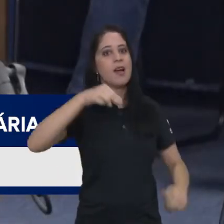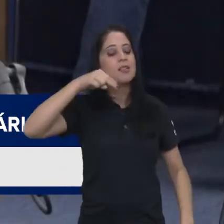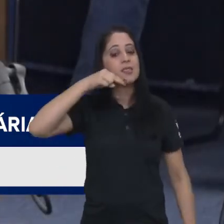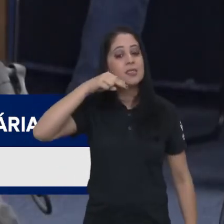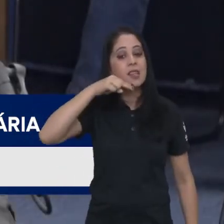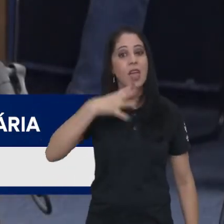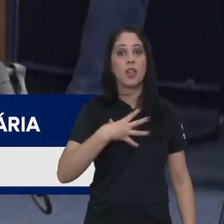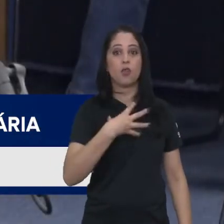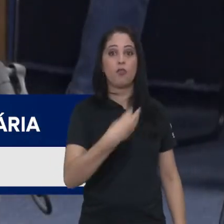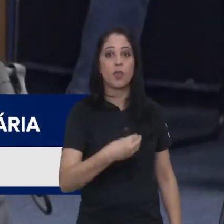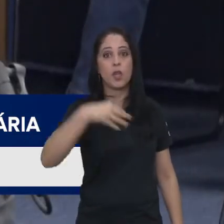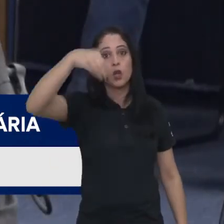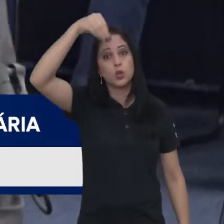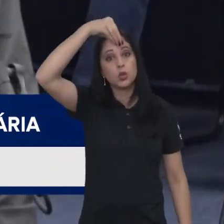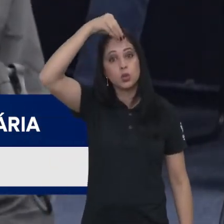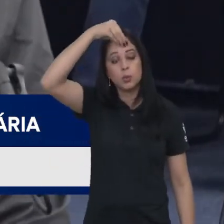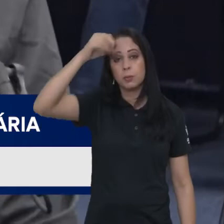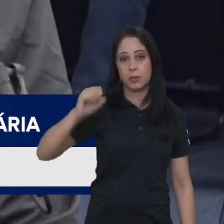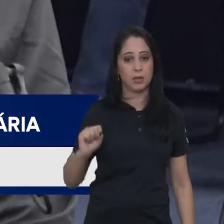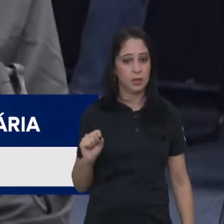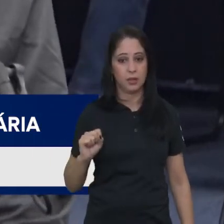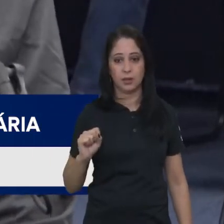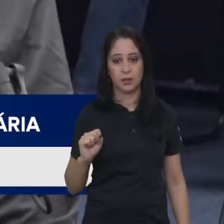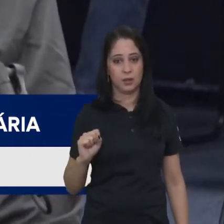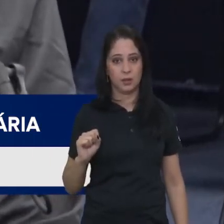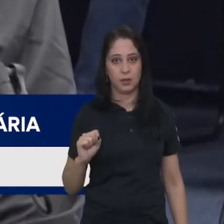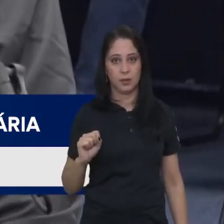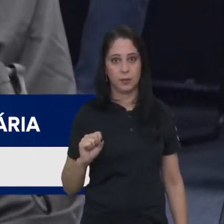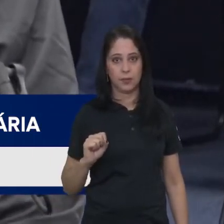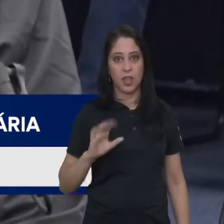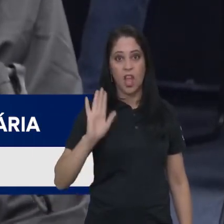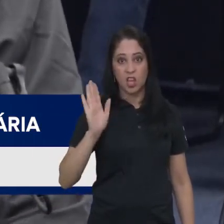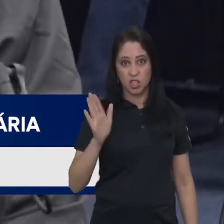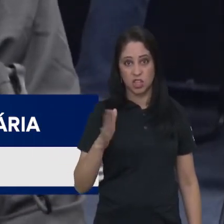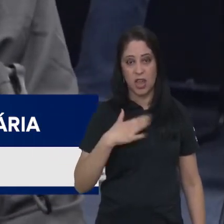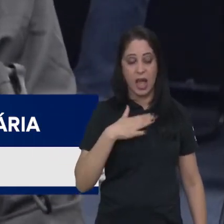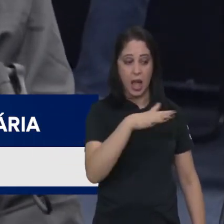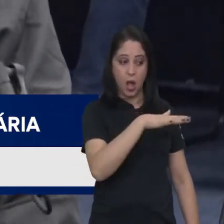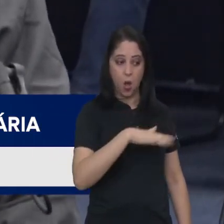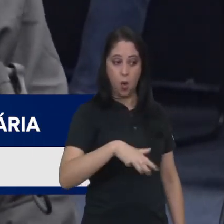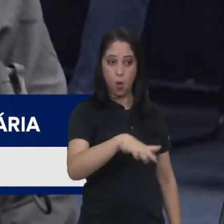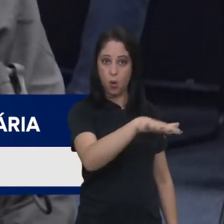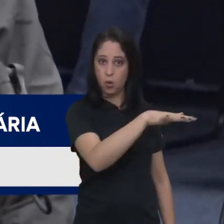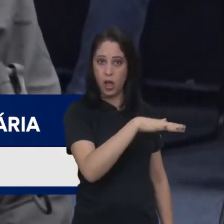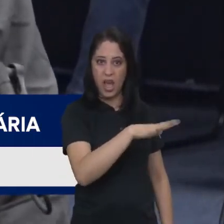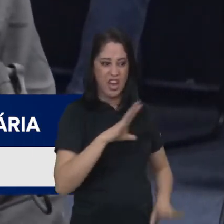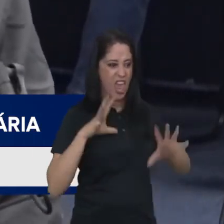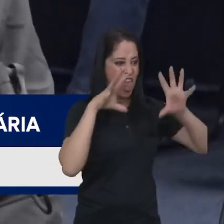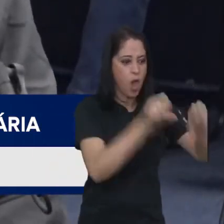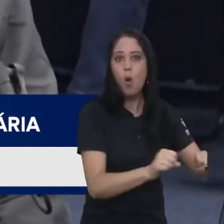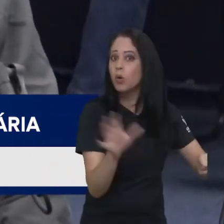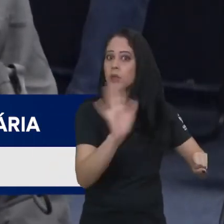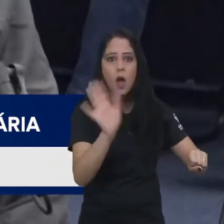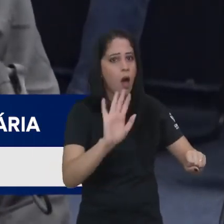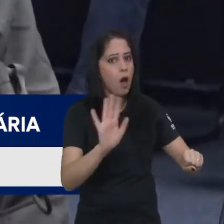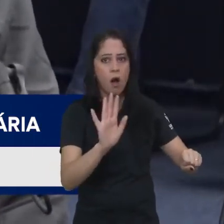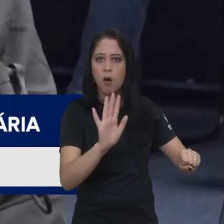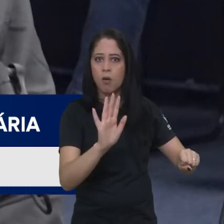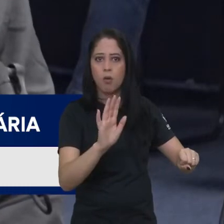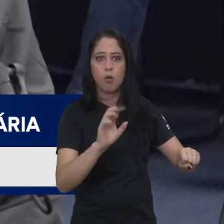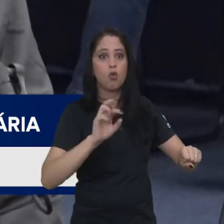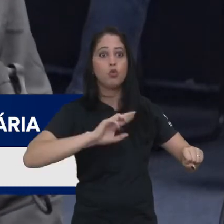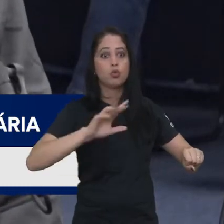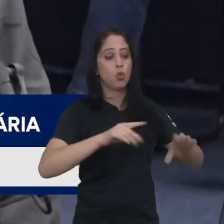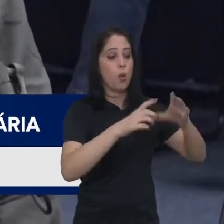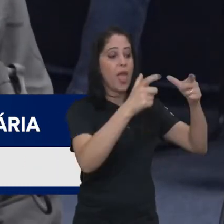os netos, filhos, sobrinhos, não é área imobiliária, não é área invadida, não é área